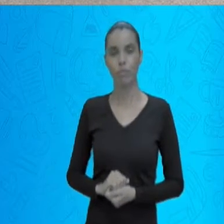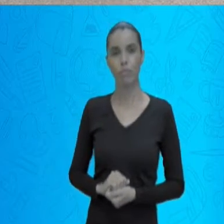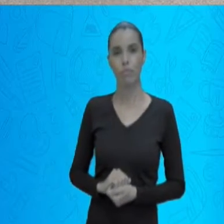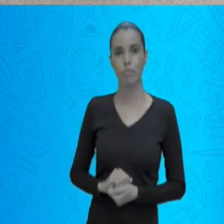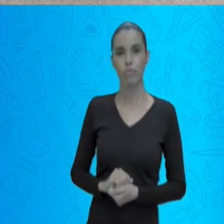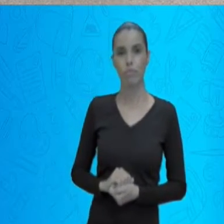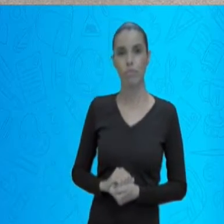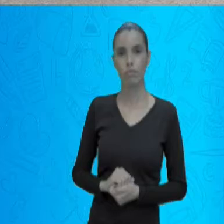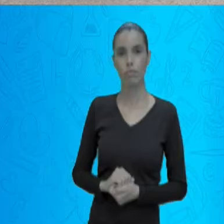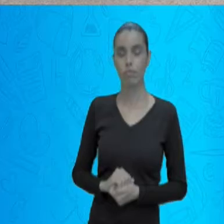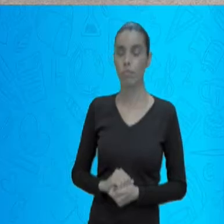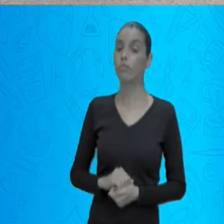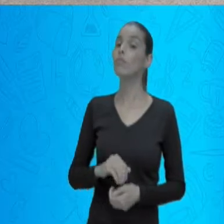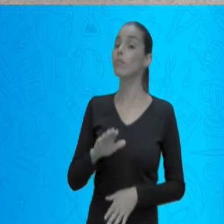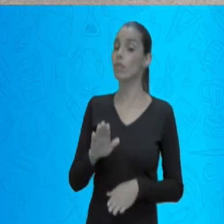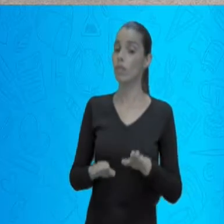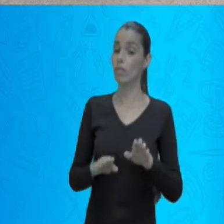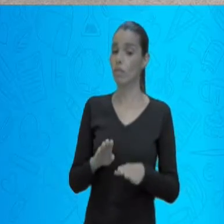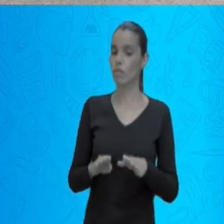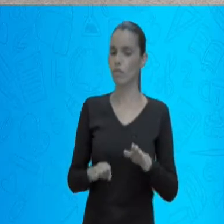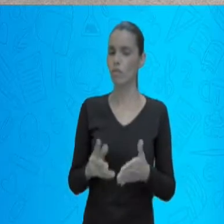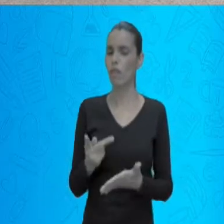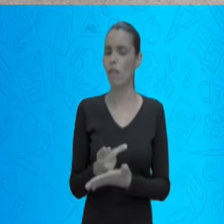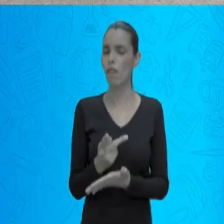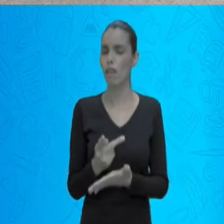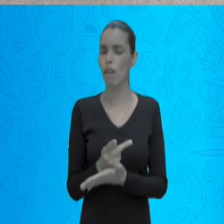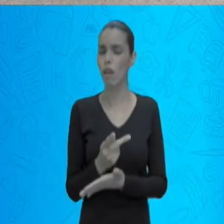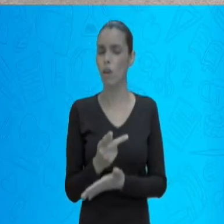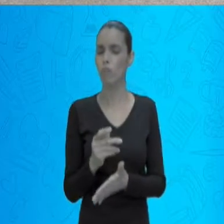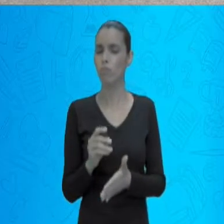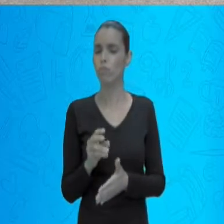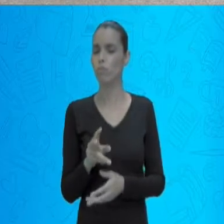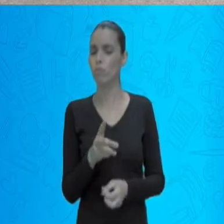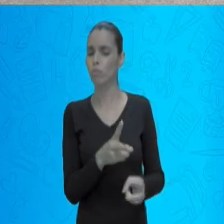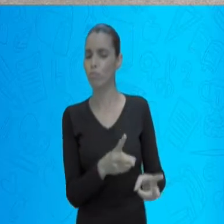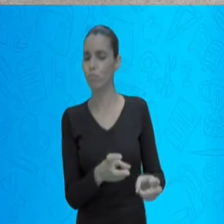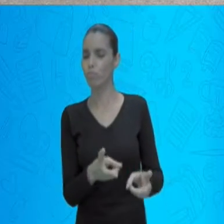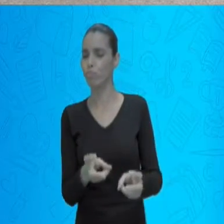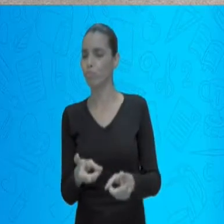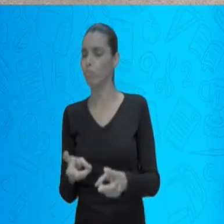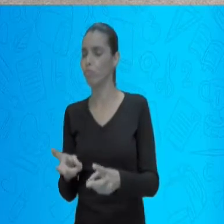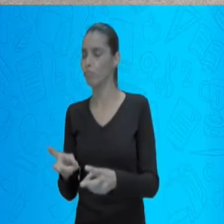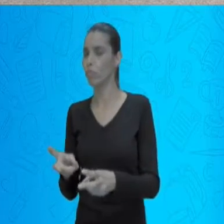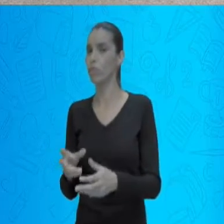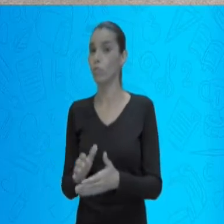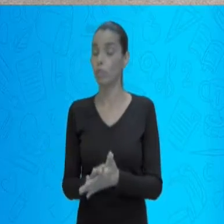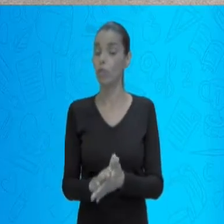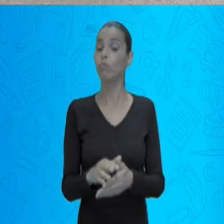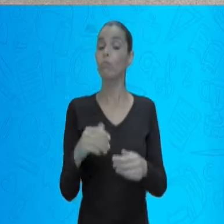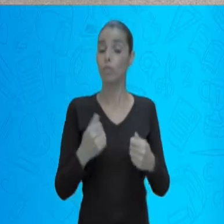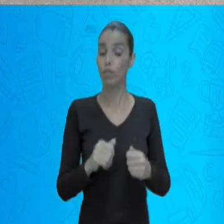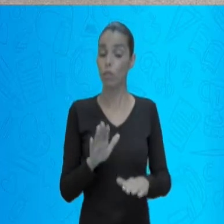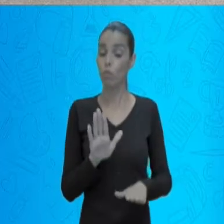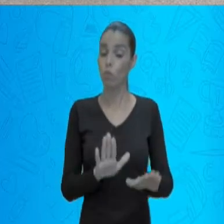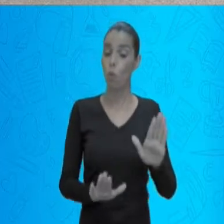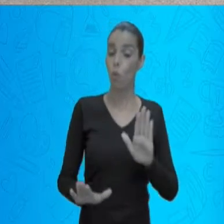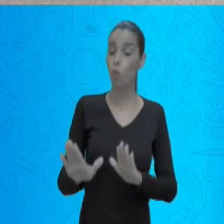de fazer uma classificação indevida, errada. Então, às vezes, é